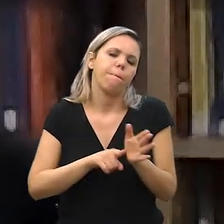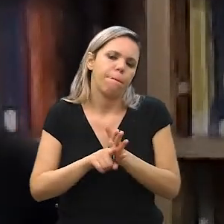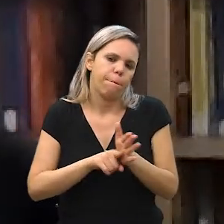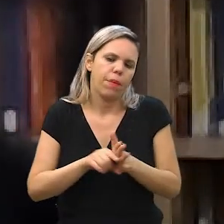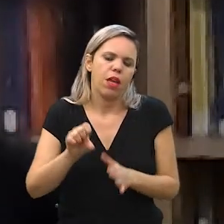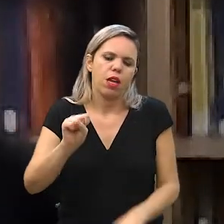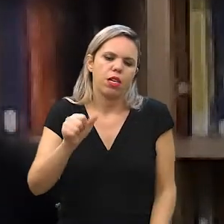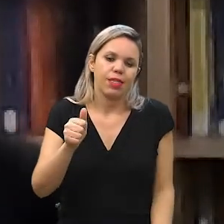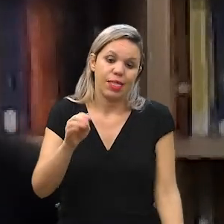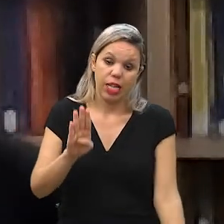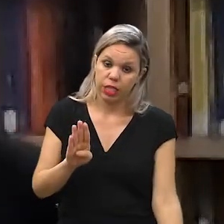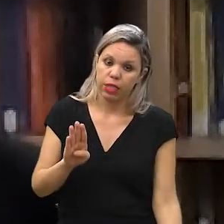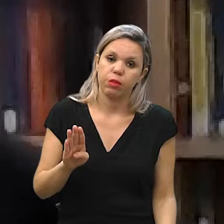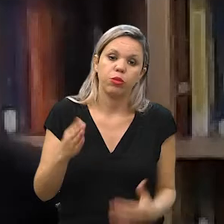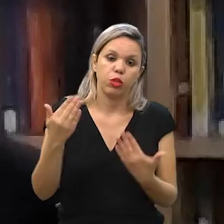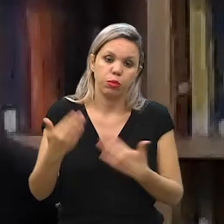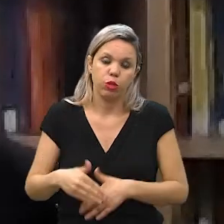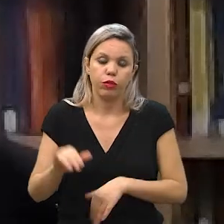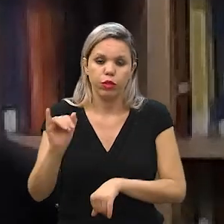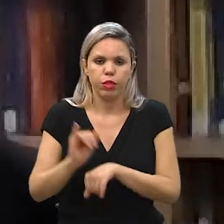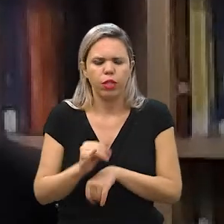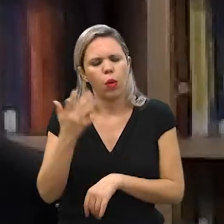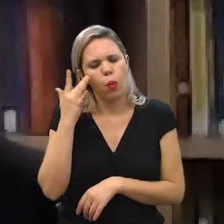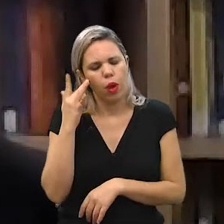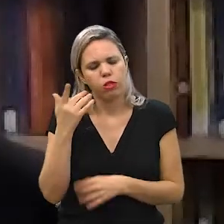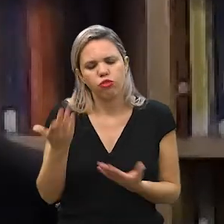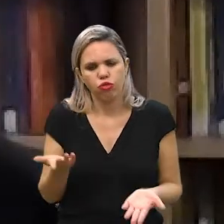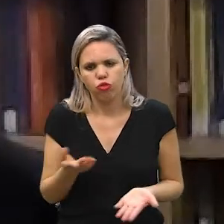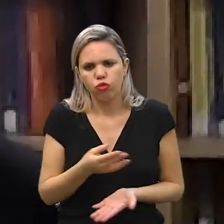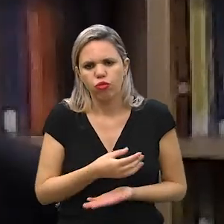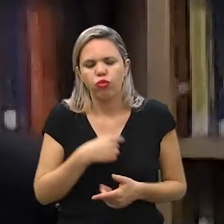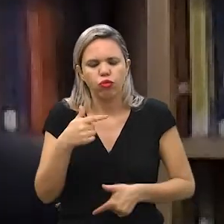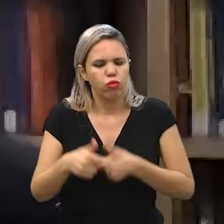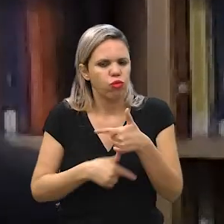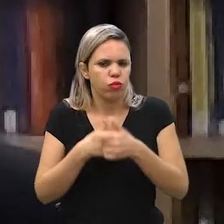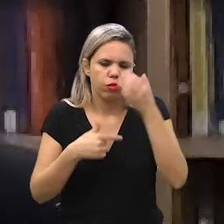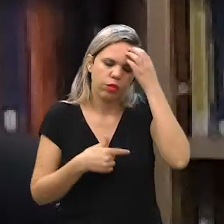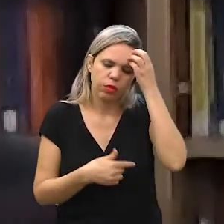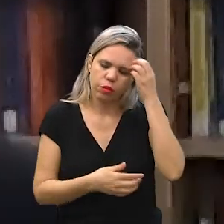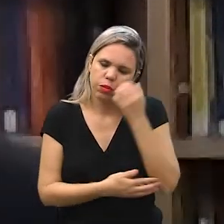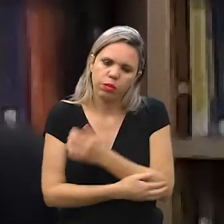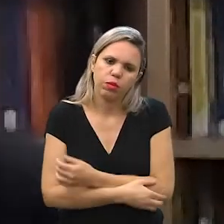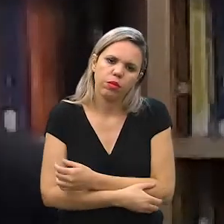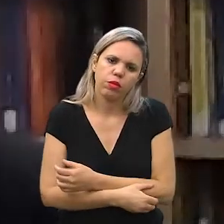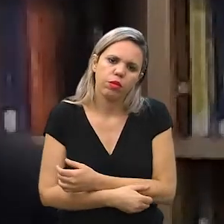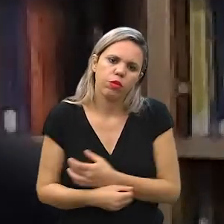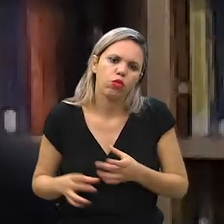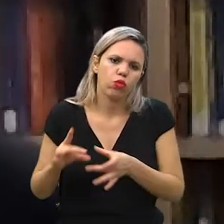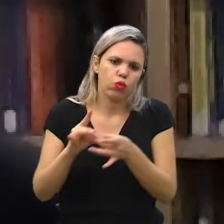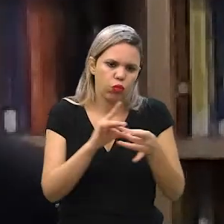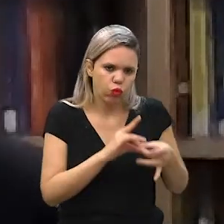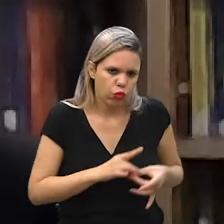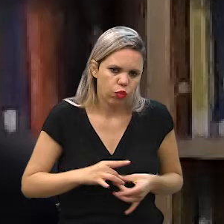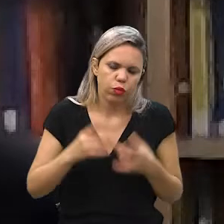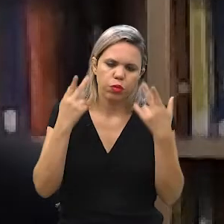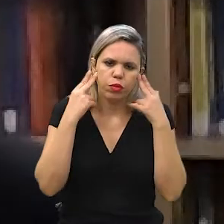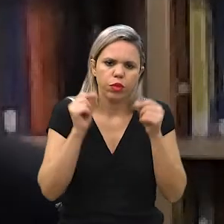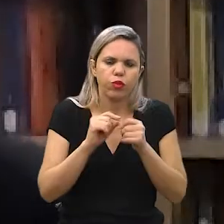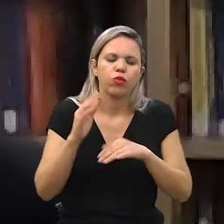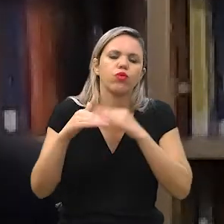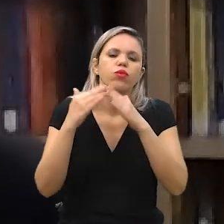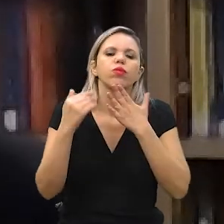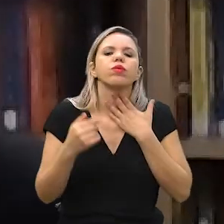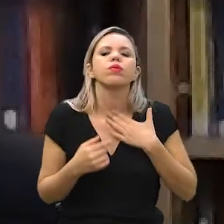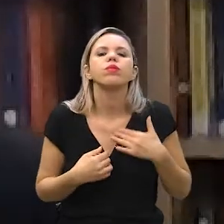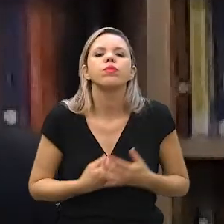SAEB. Ou seja, eu acho que é um trabalho sistêmico, orgânico, que deve ser, né,